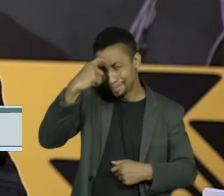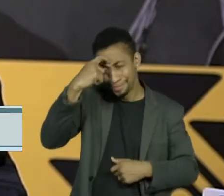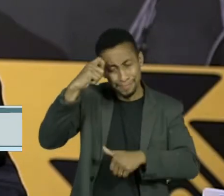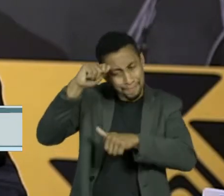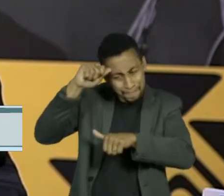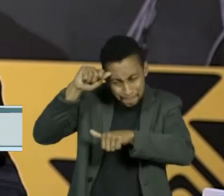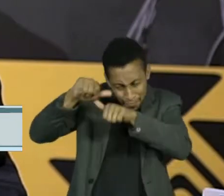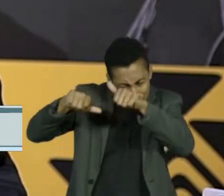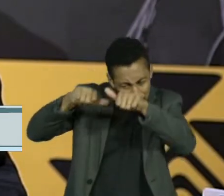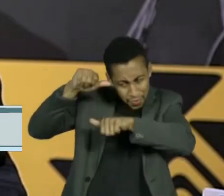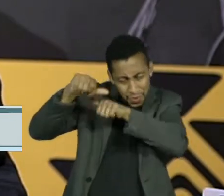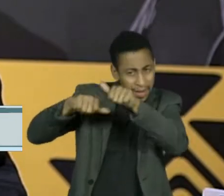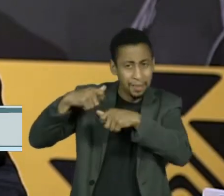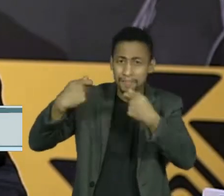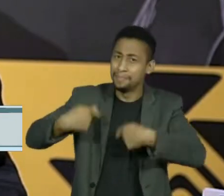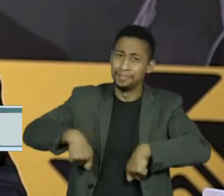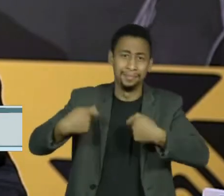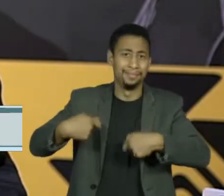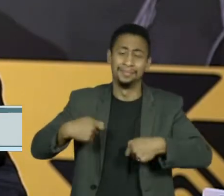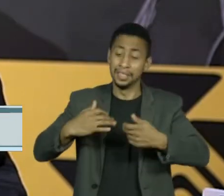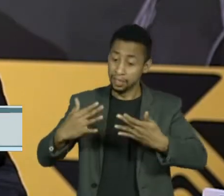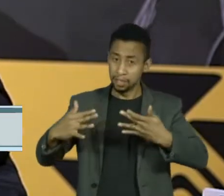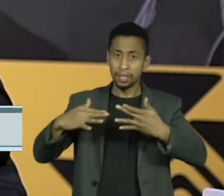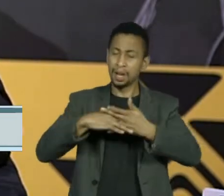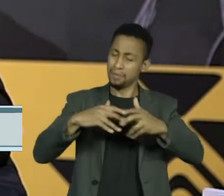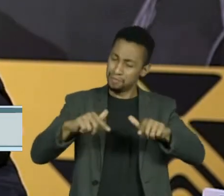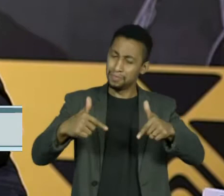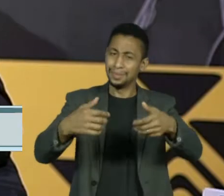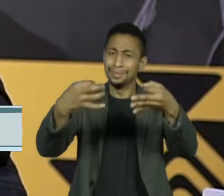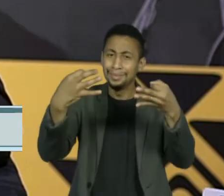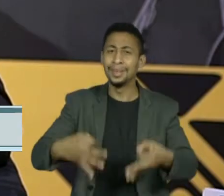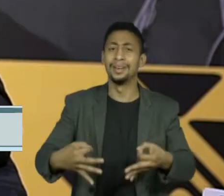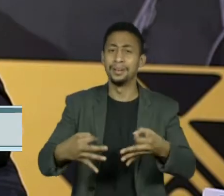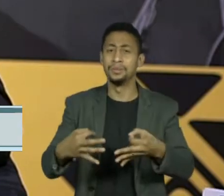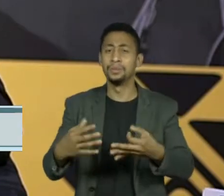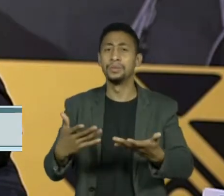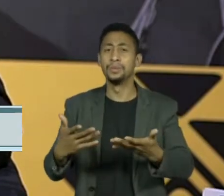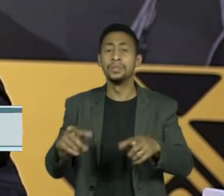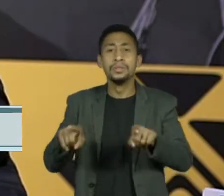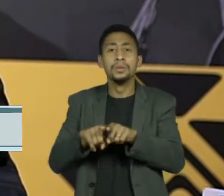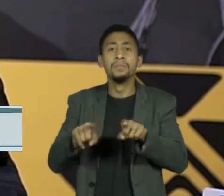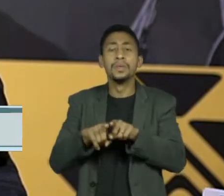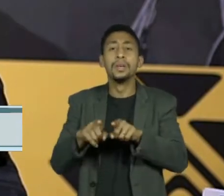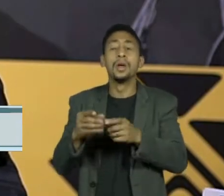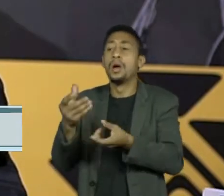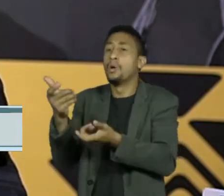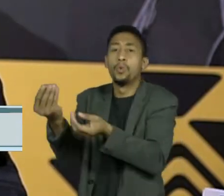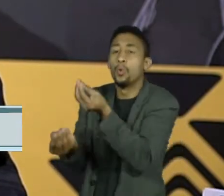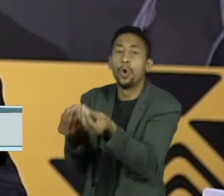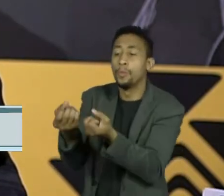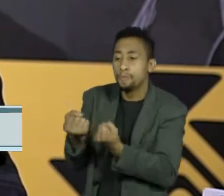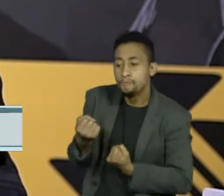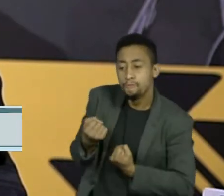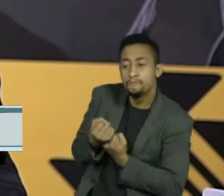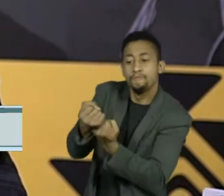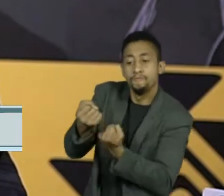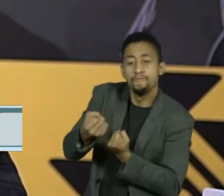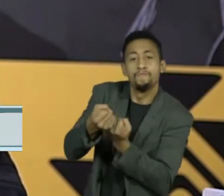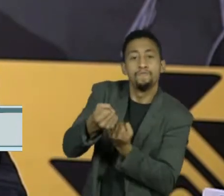valores de cidadania. Nós precisamos saber onde que estão os nossos suportes e paradigmas